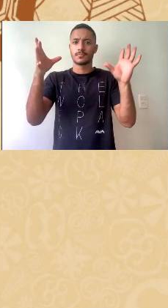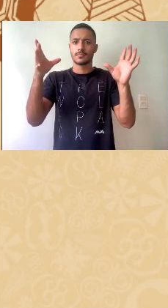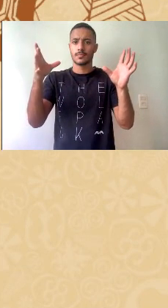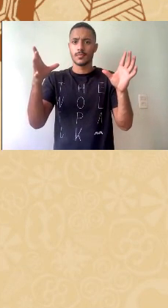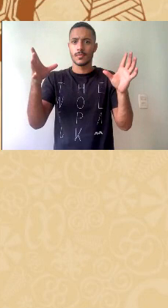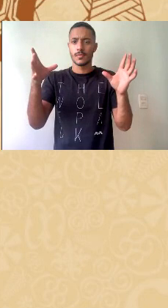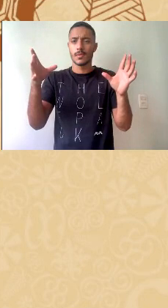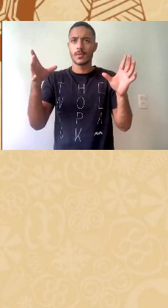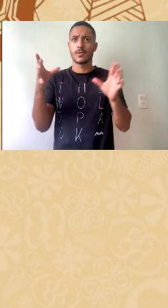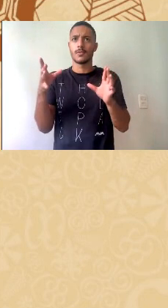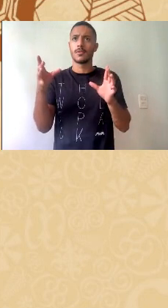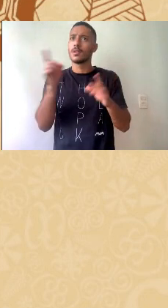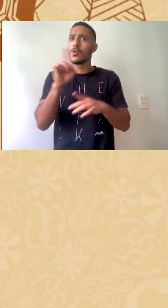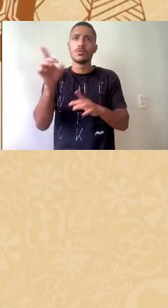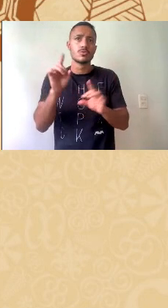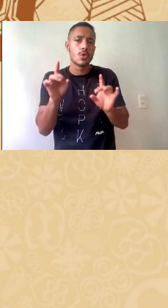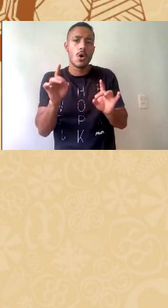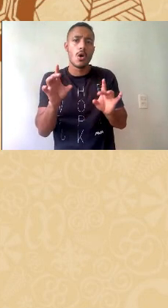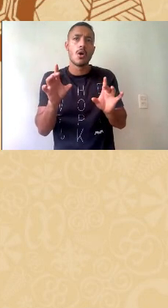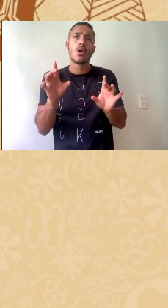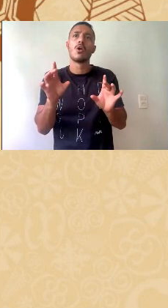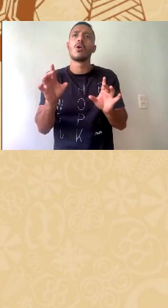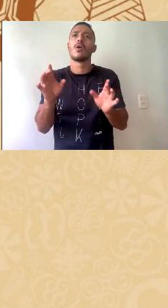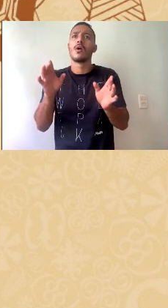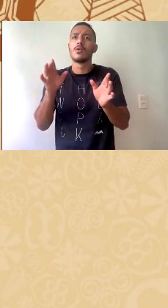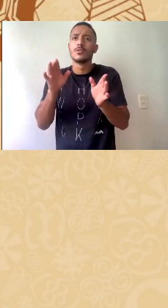eram só influenciados, também influenciavam. Né?